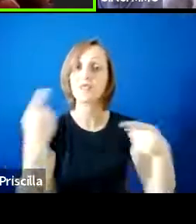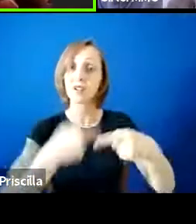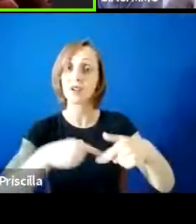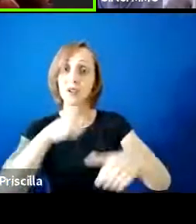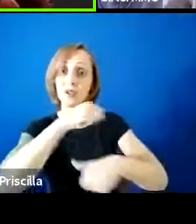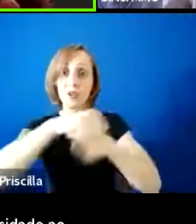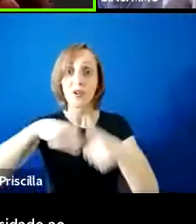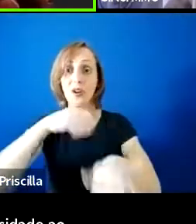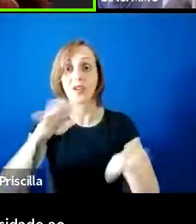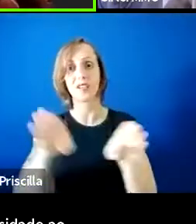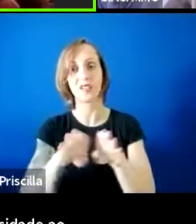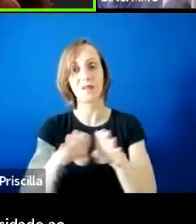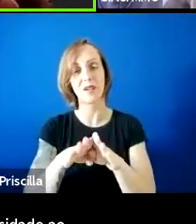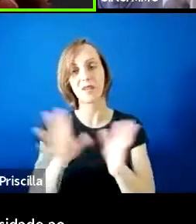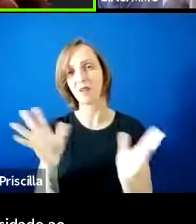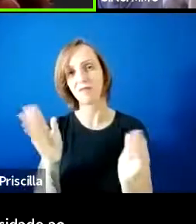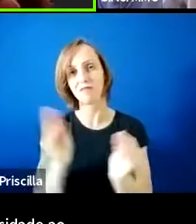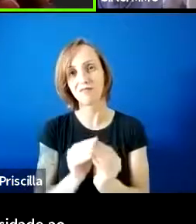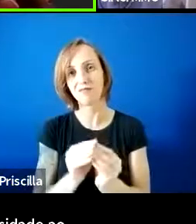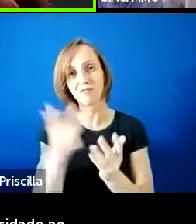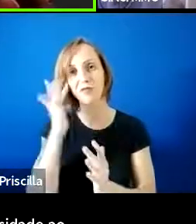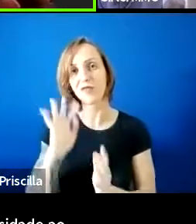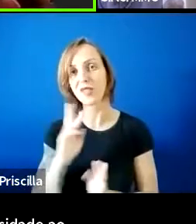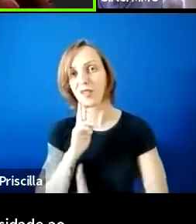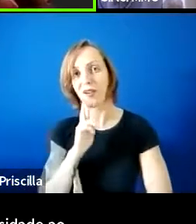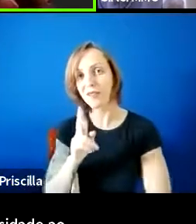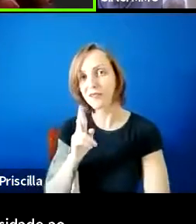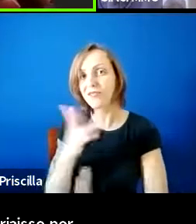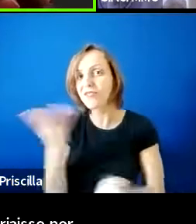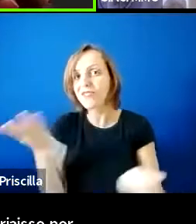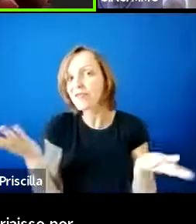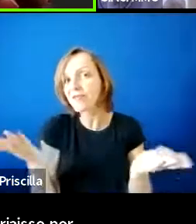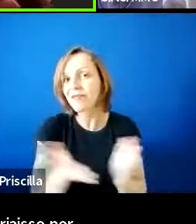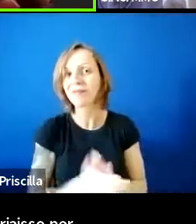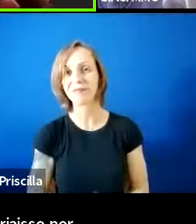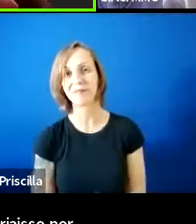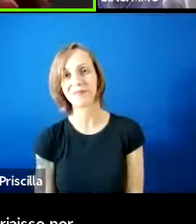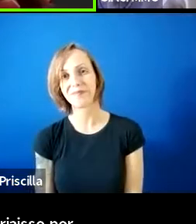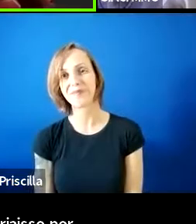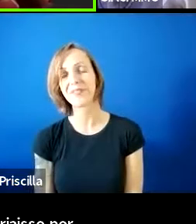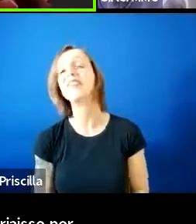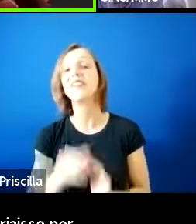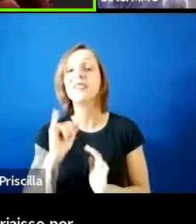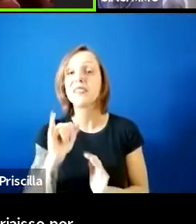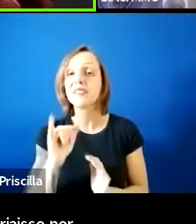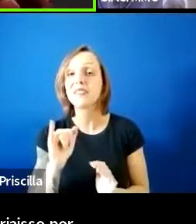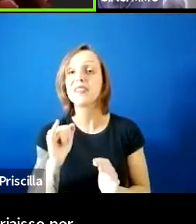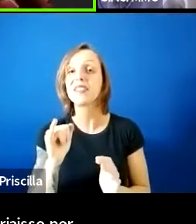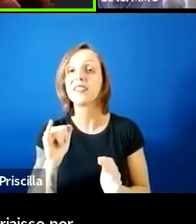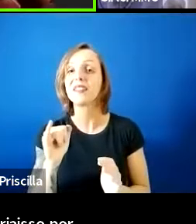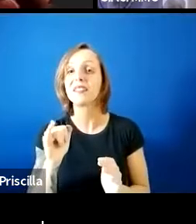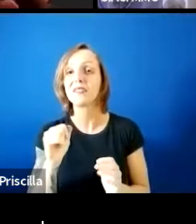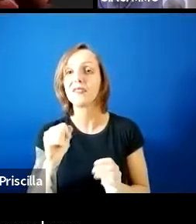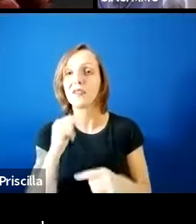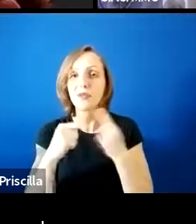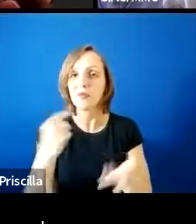enquanto. Não sei se eu respondi o que esperavam. Qualquer coisa, lhe faço uma pergunta. Muito bom, Leia. Muito